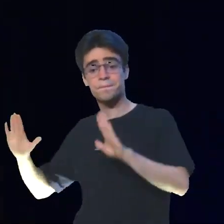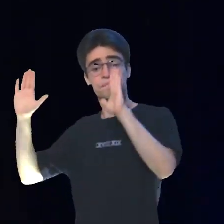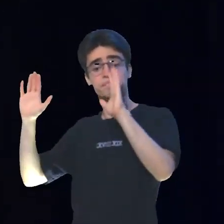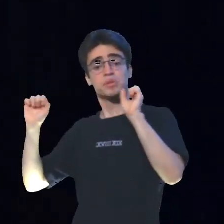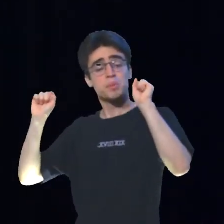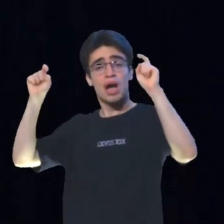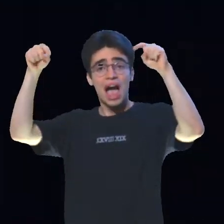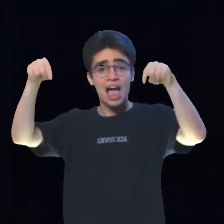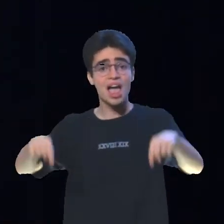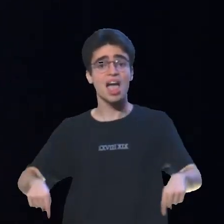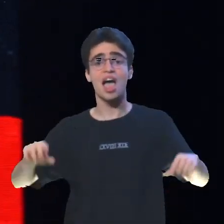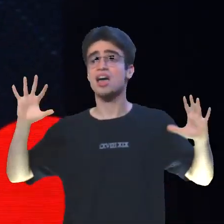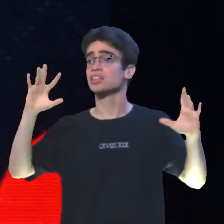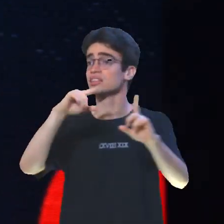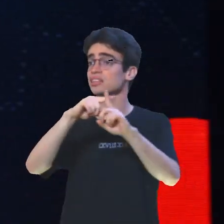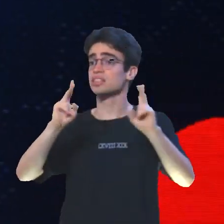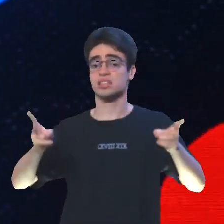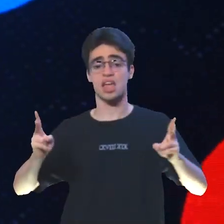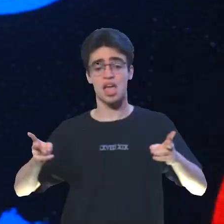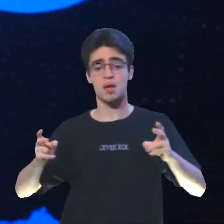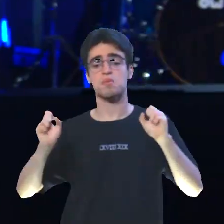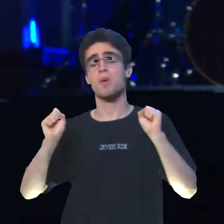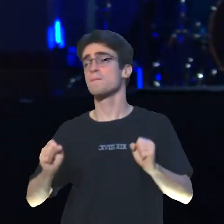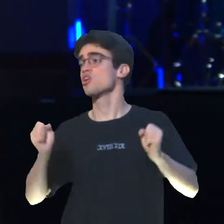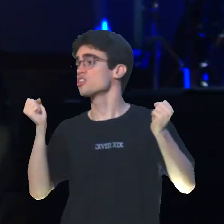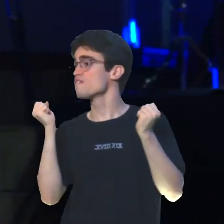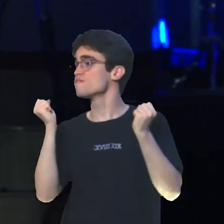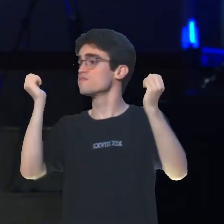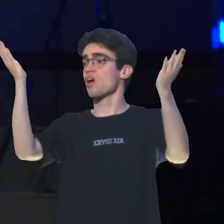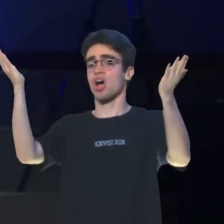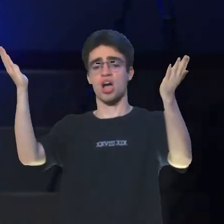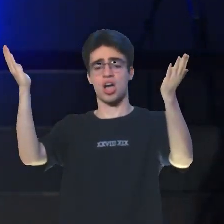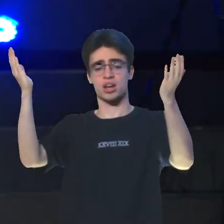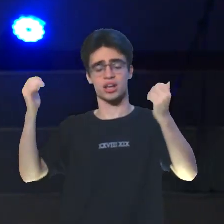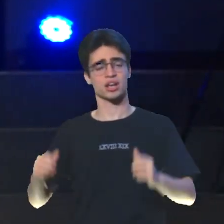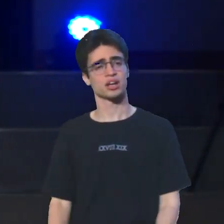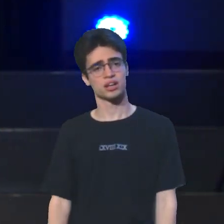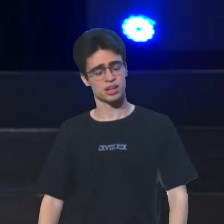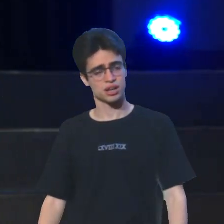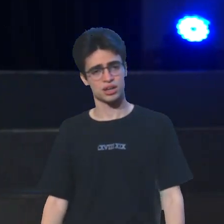nesse templo, pode estar fora daqui dessa igreja,